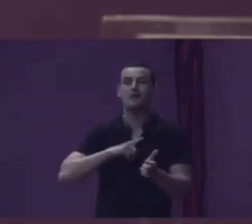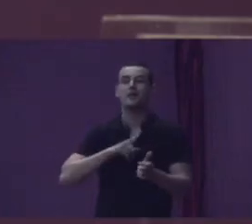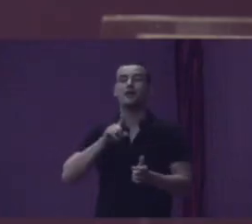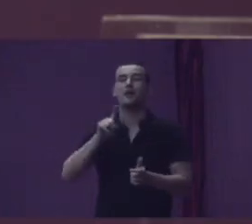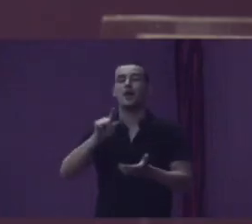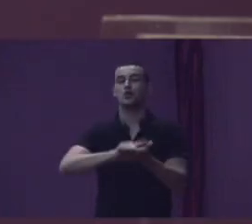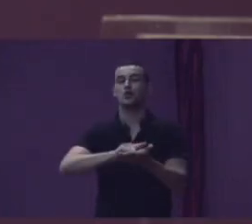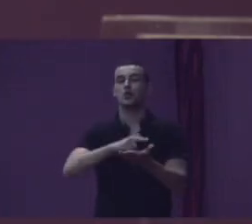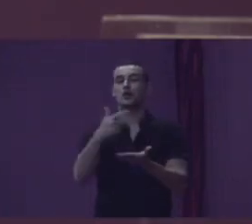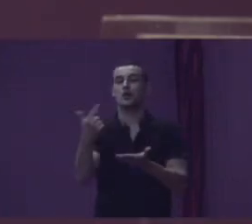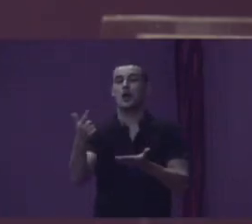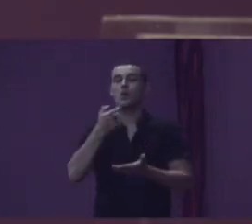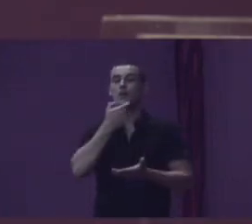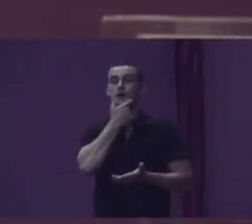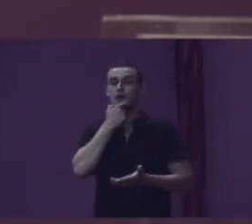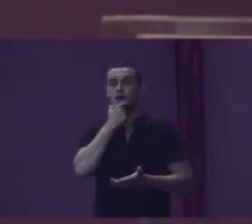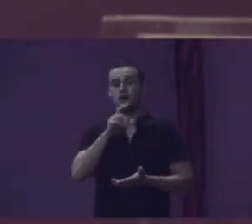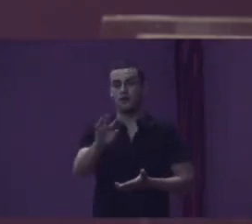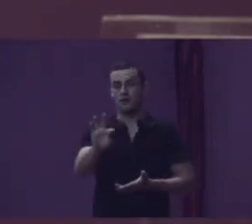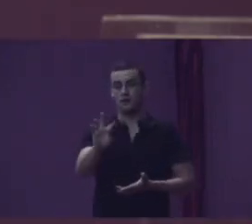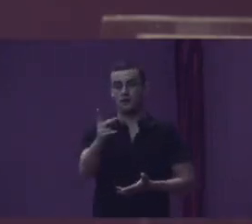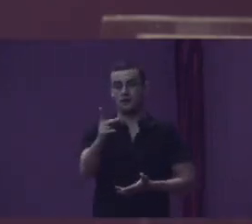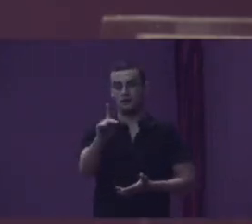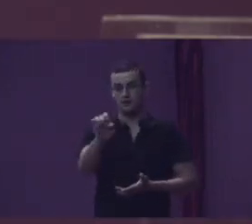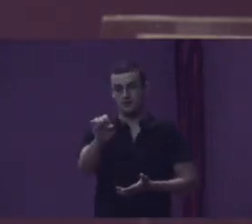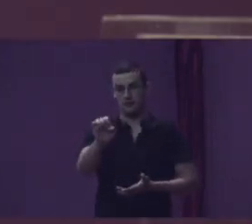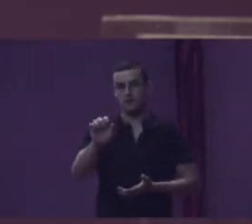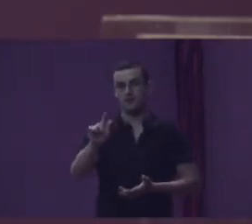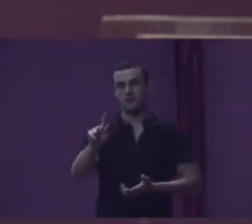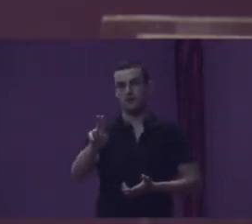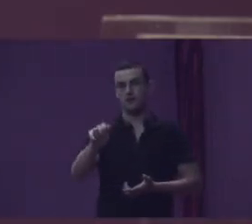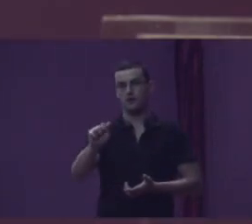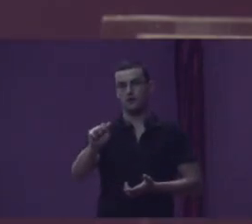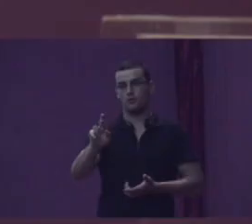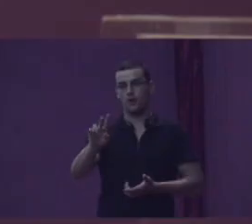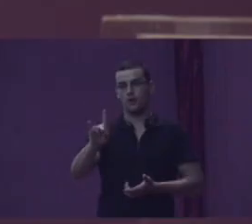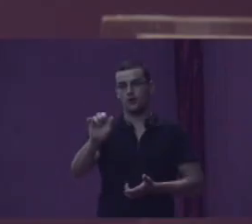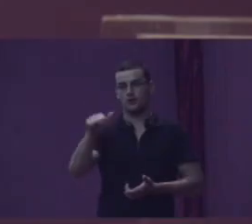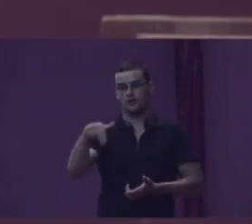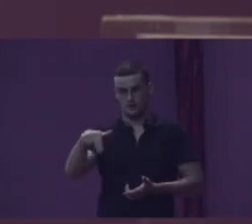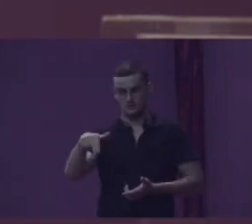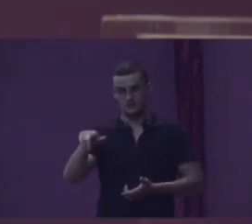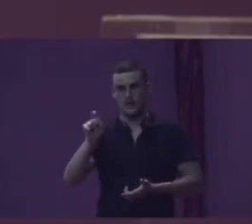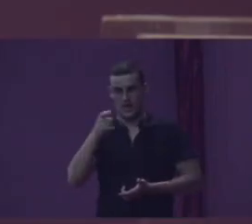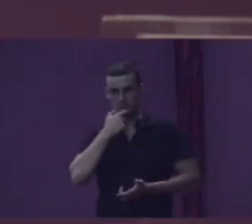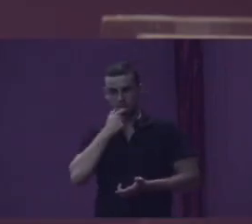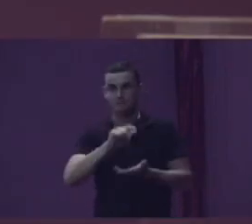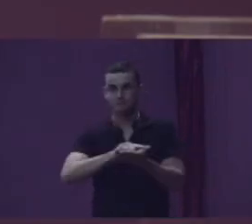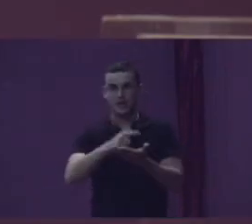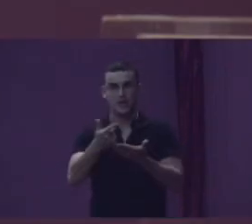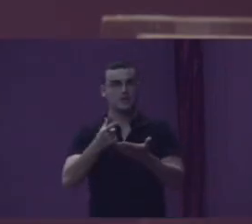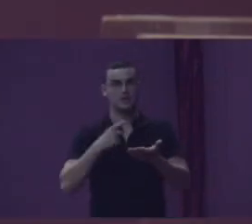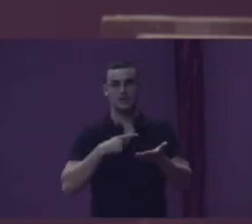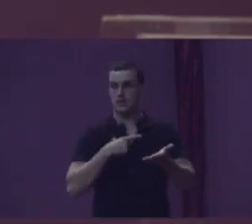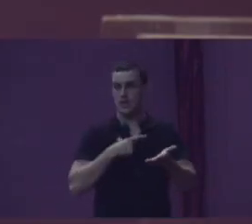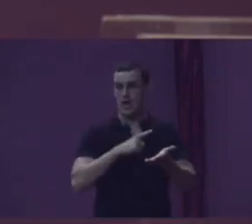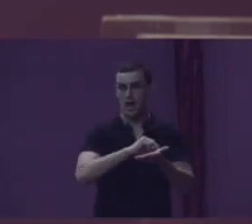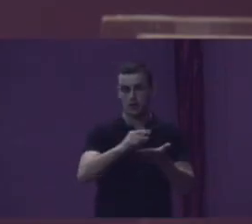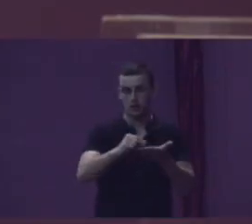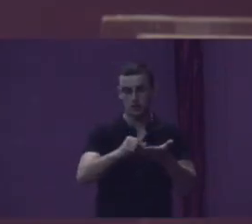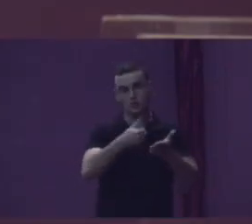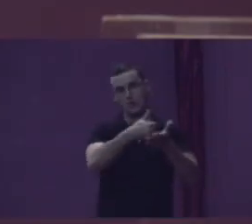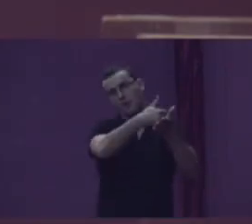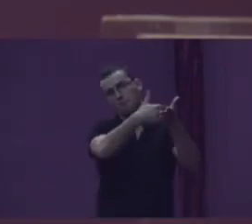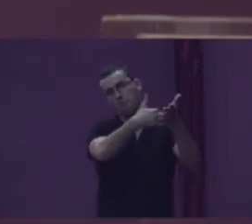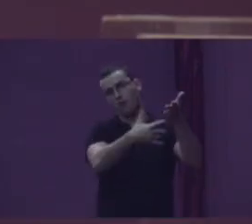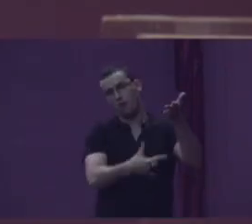Guardian, temos uma série sobre experiências de parto que se passou mal. E foi um debate se precisamos